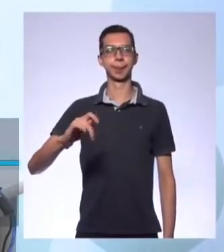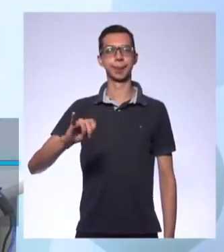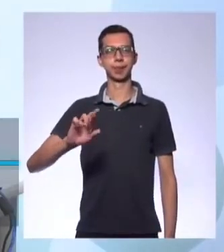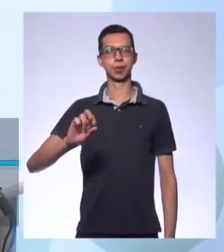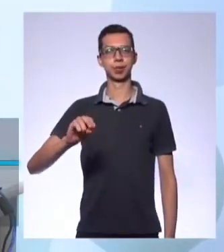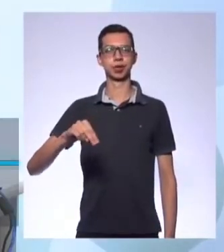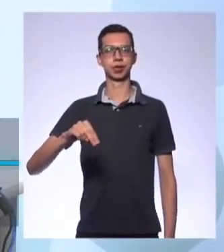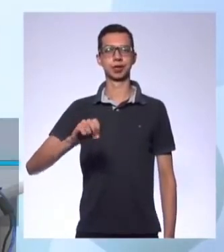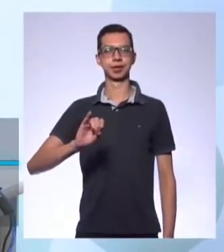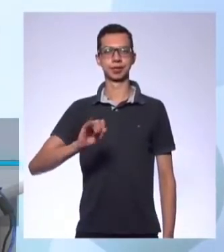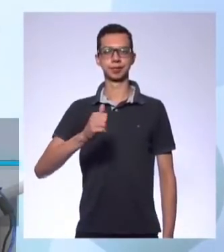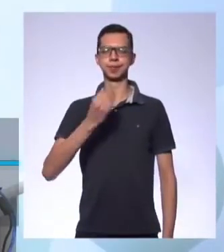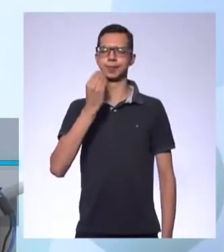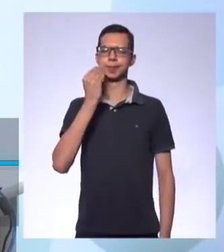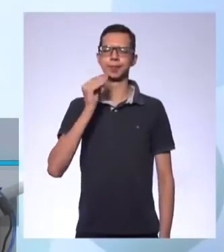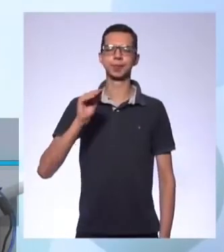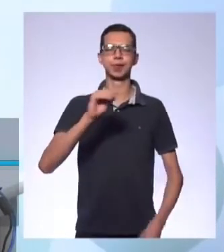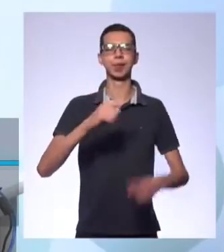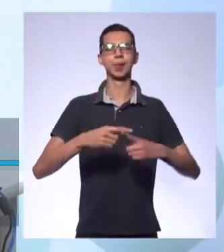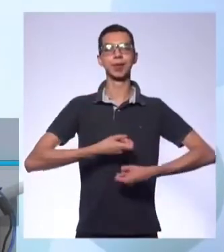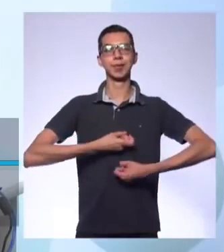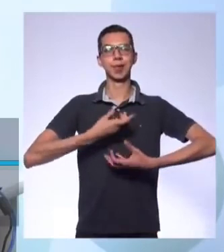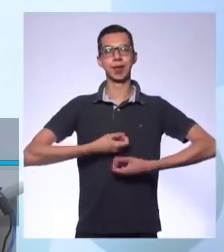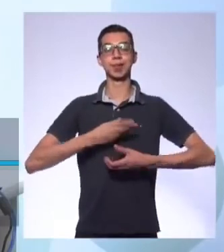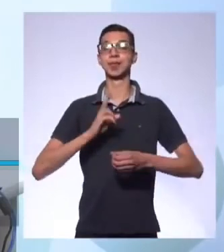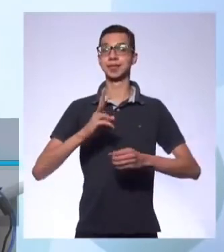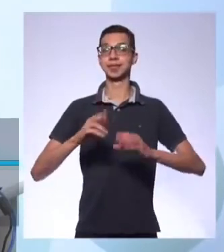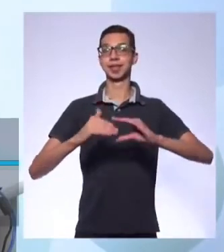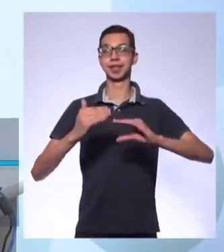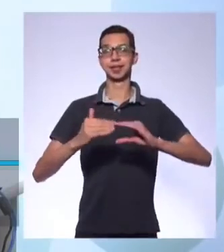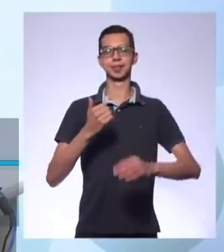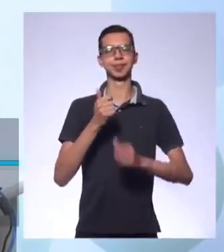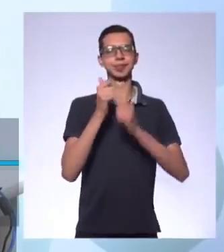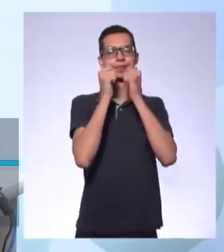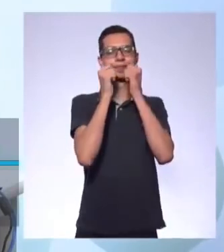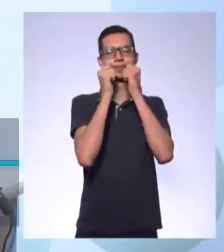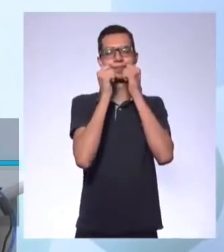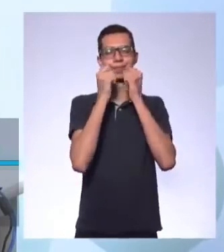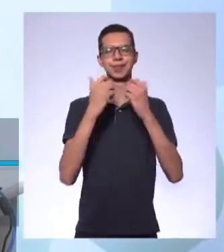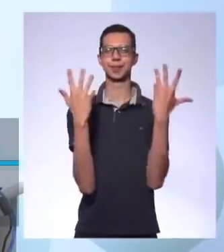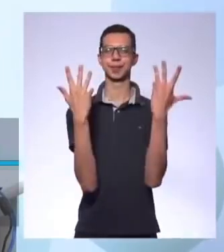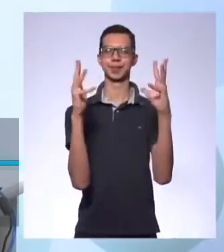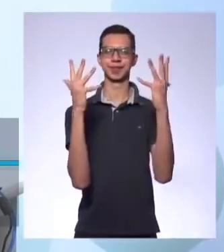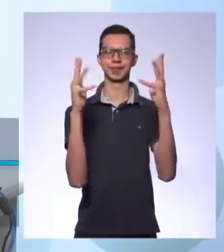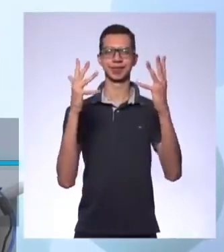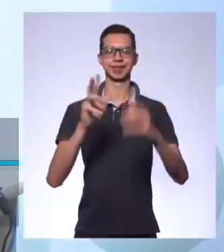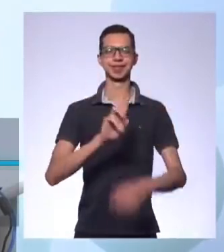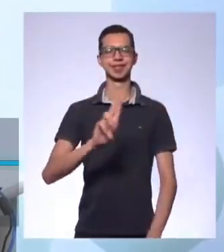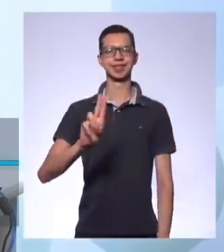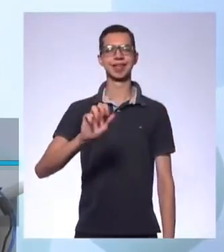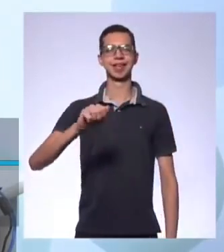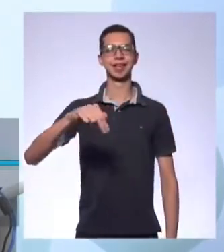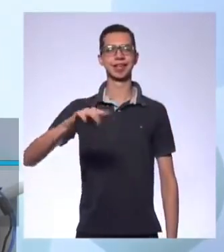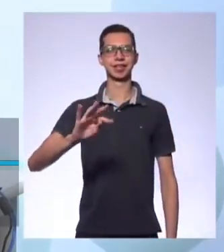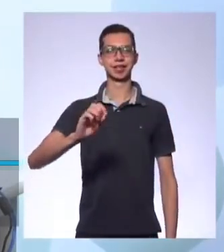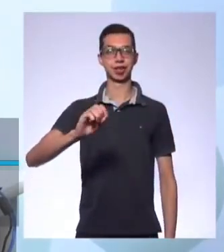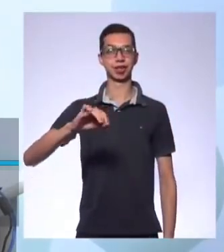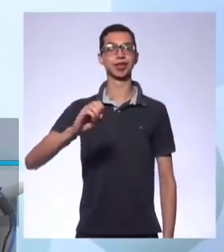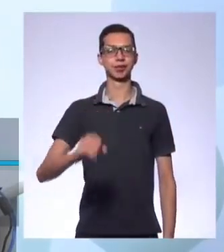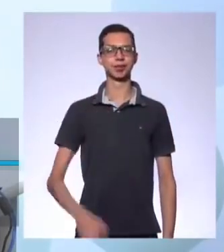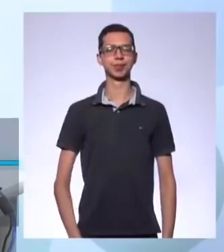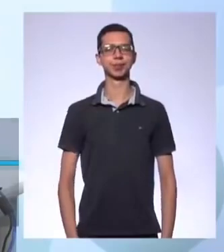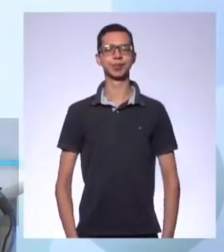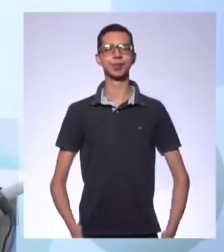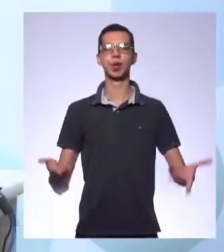aluno que escreve bastante poema e ele manda sempre para mim. Ele é uma graça. Parabéns, Antônio, hein? Vamos lá. A acolhida